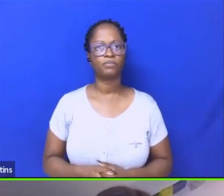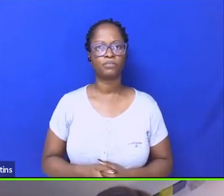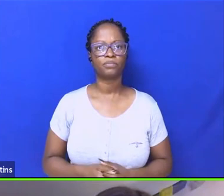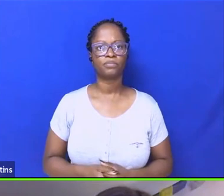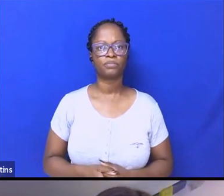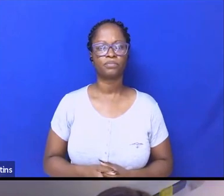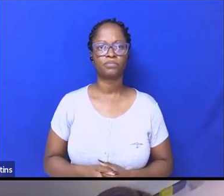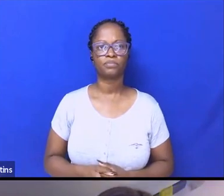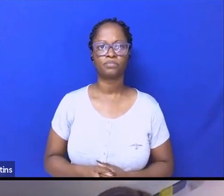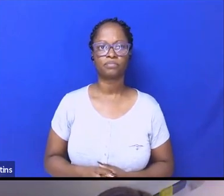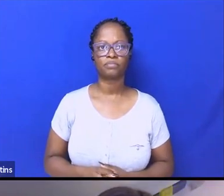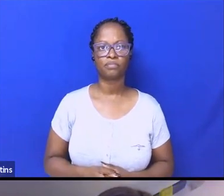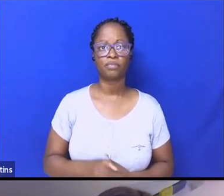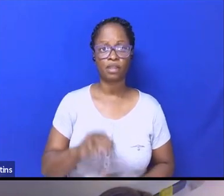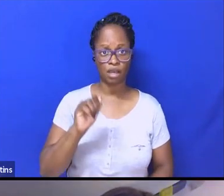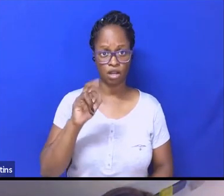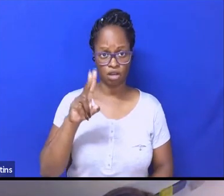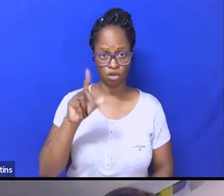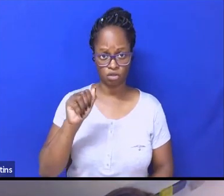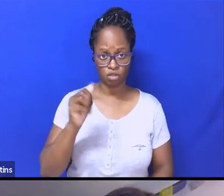a lombra quer falar também